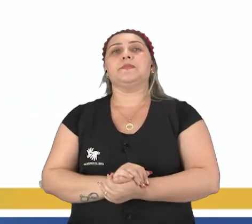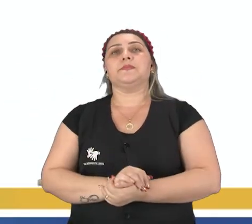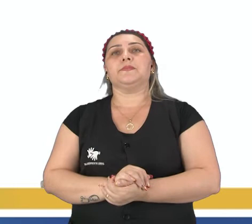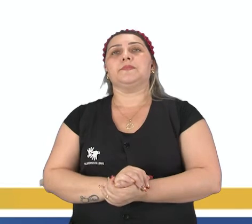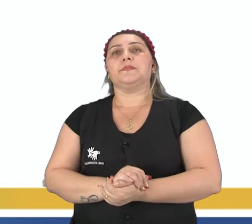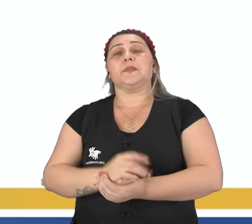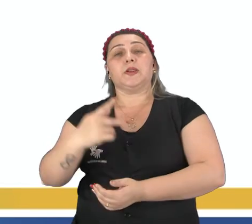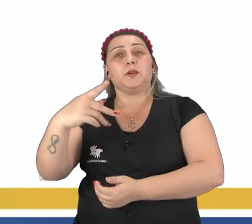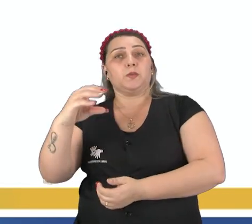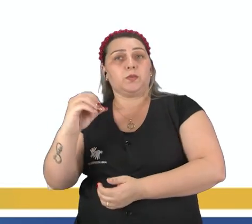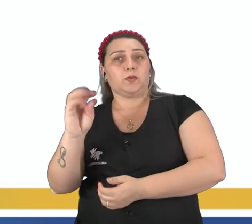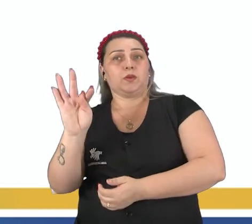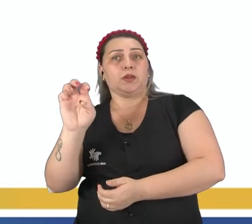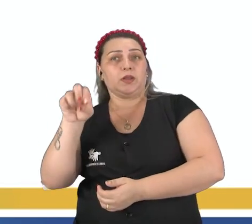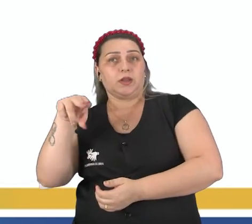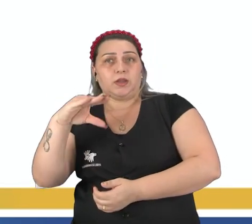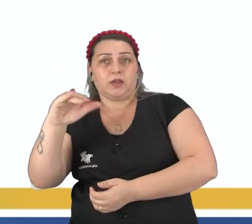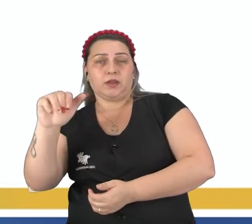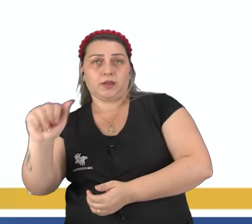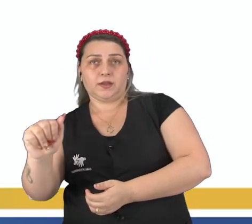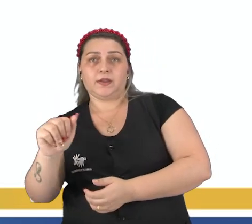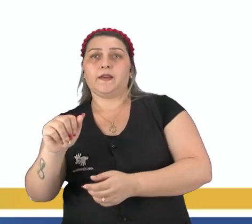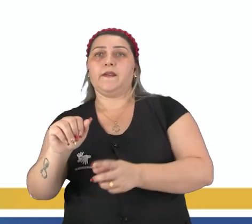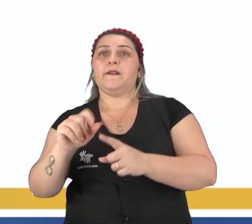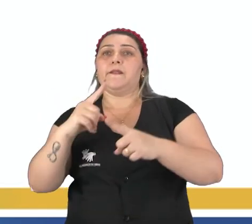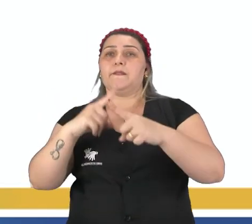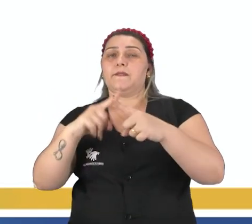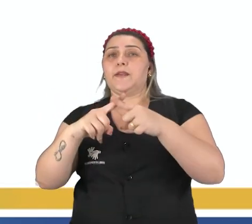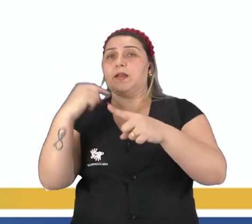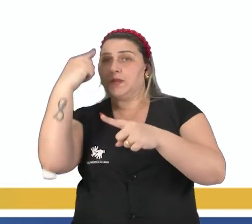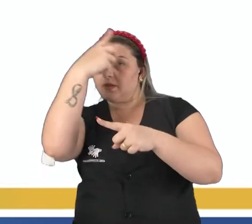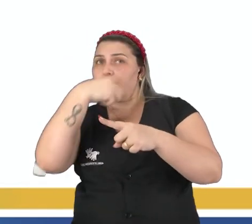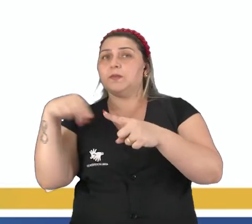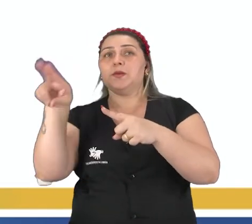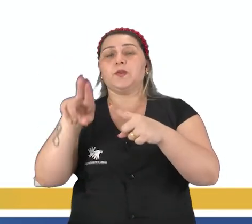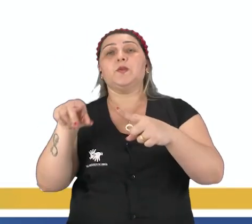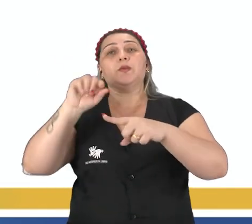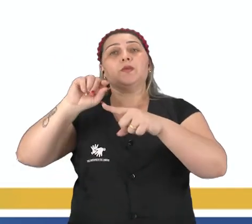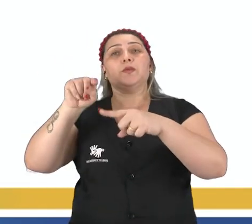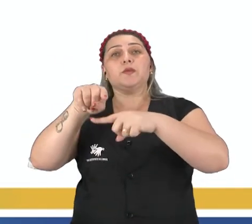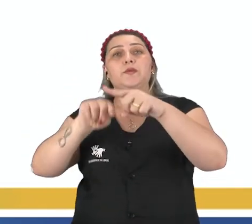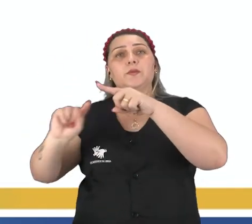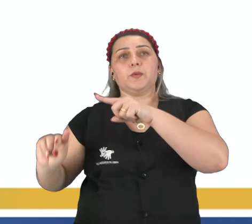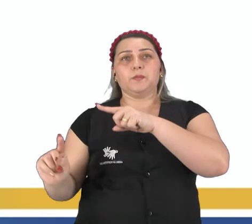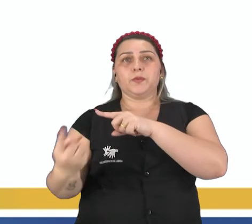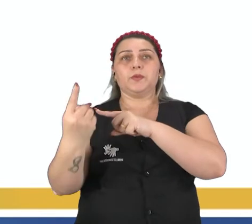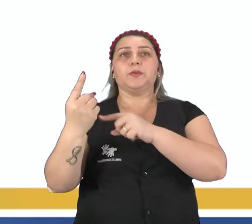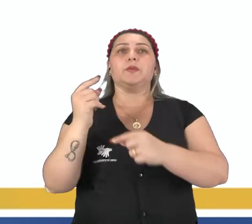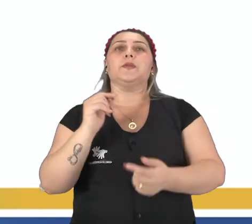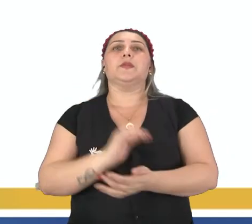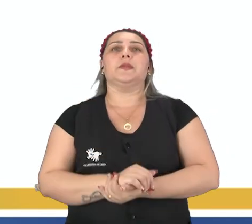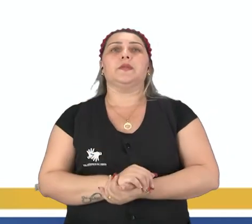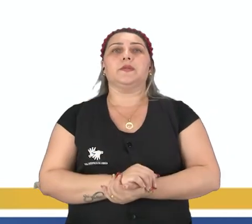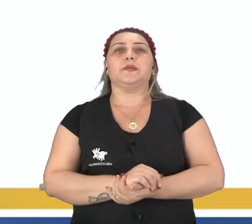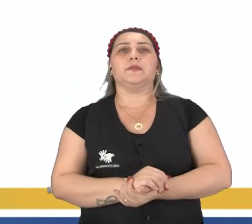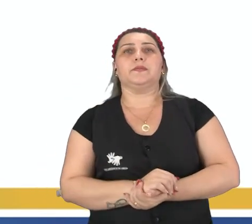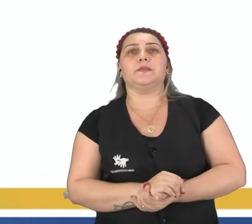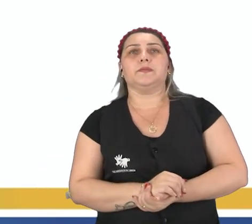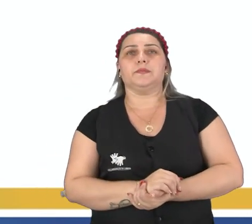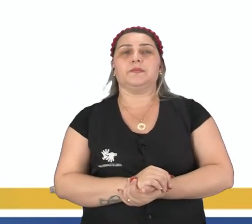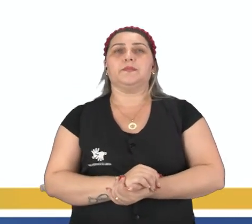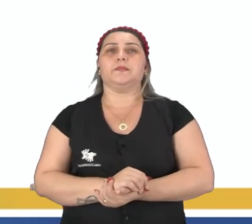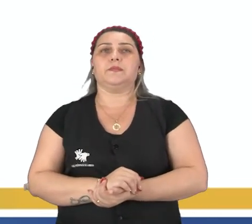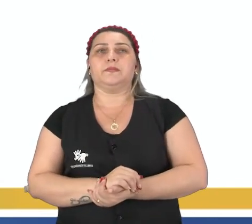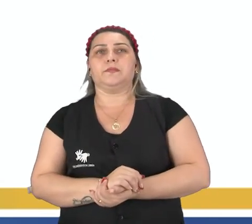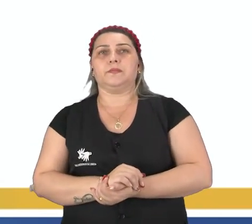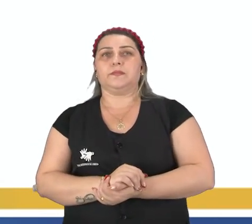naquela fórmula que nós já vimos, tá? Vejam aí, ó. A fórmula não é potência vezes tempo de uso? Qual é a potência do